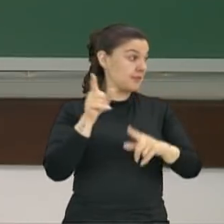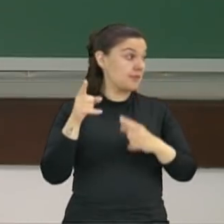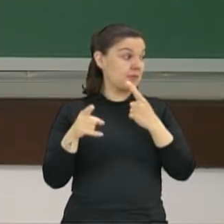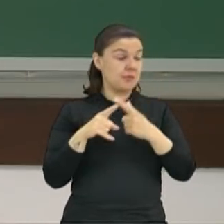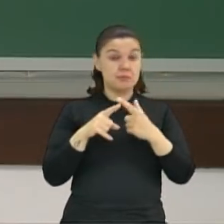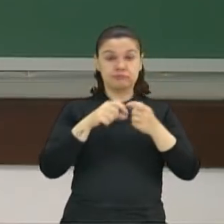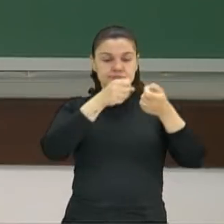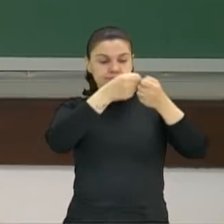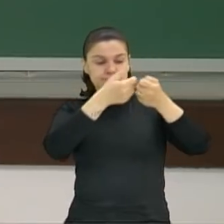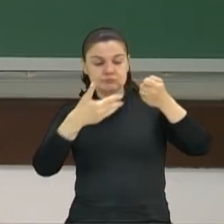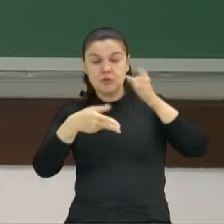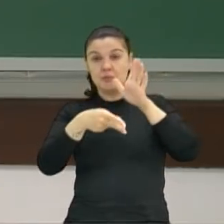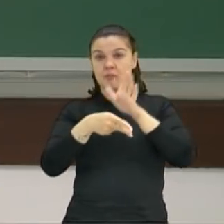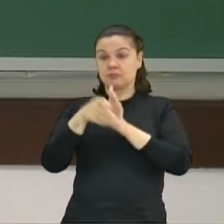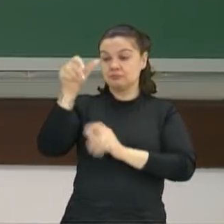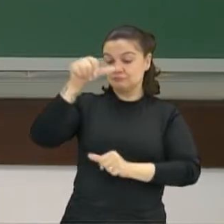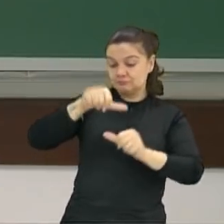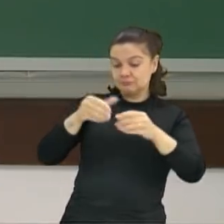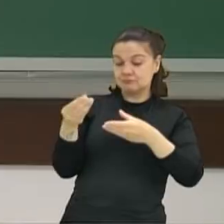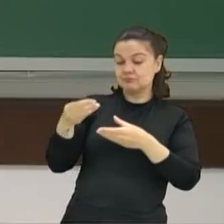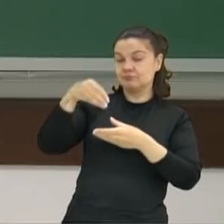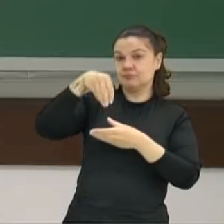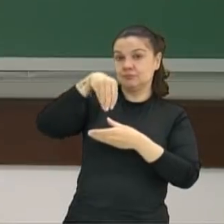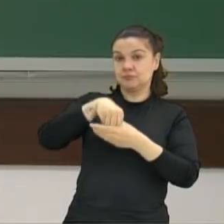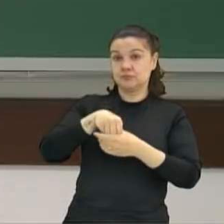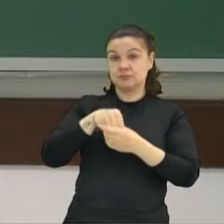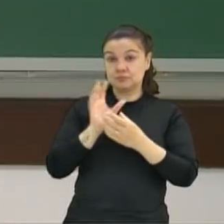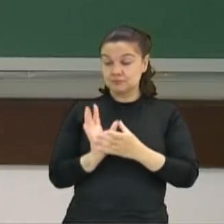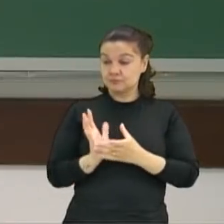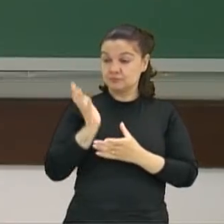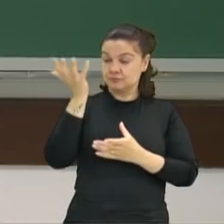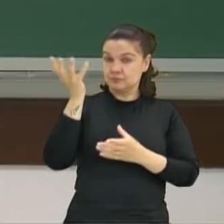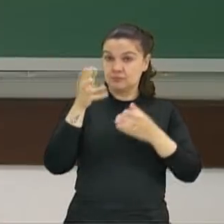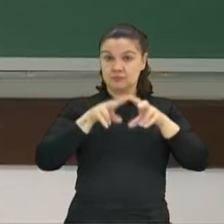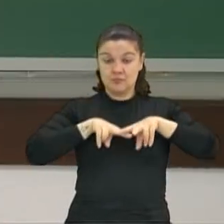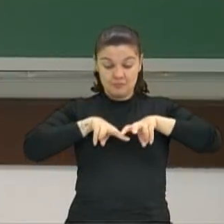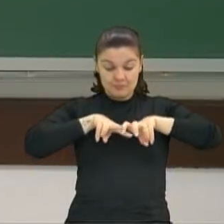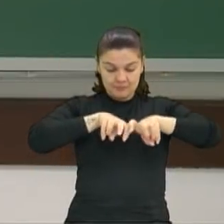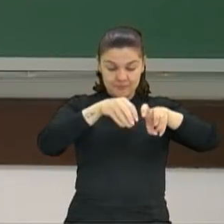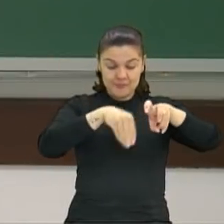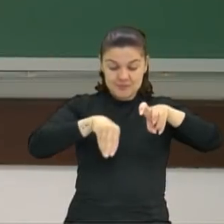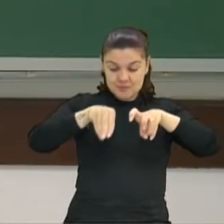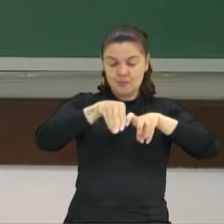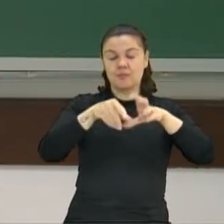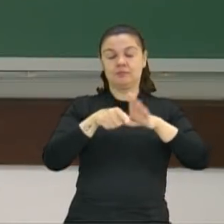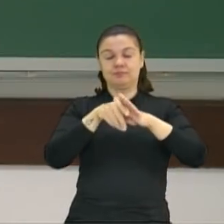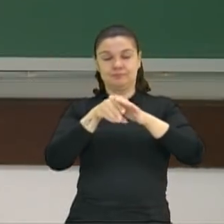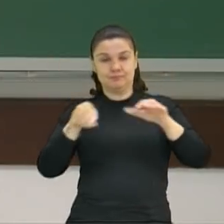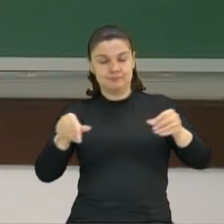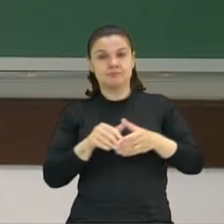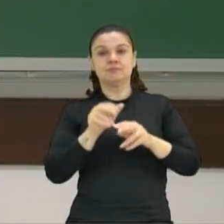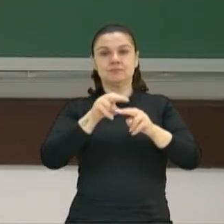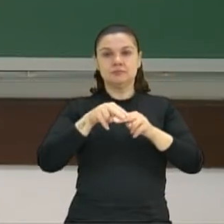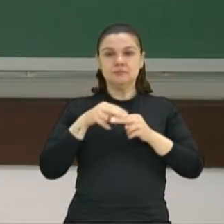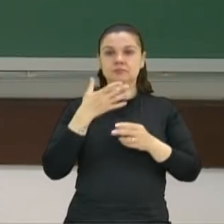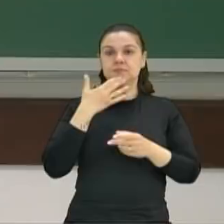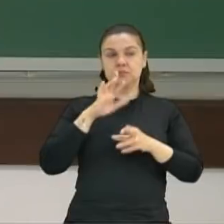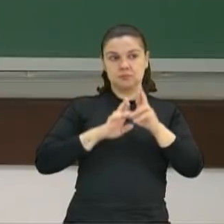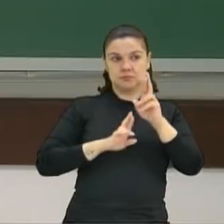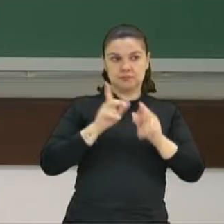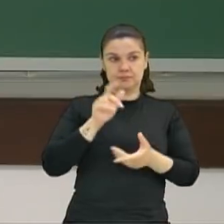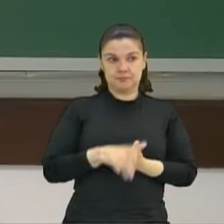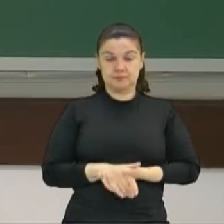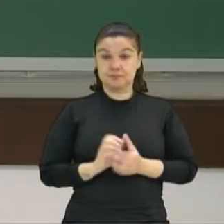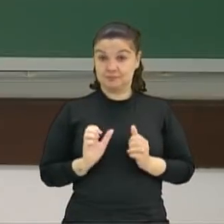aos elementos químicos que fazem os minerais que compõem esse solo. Por isso que a coloração é